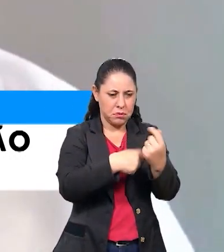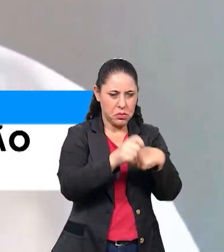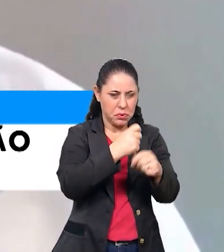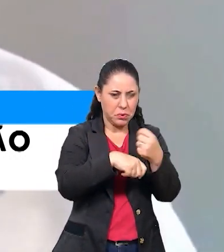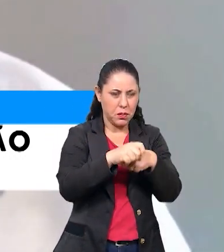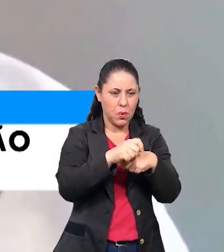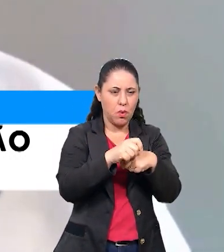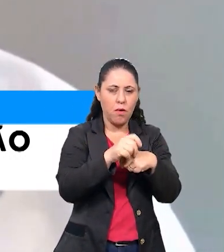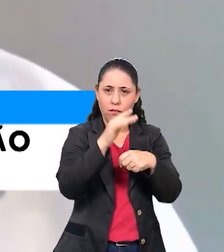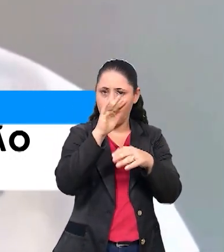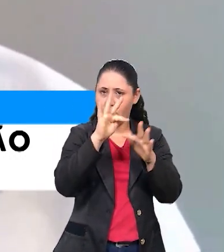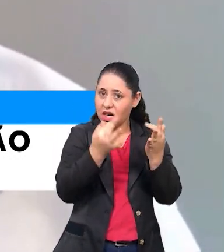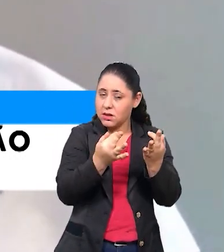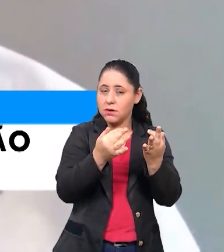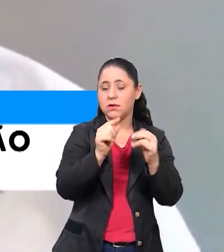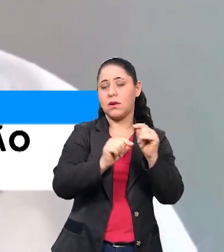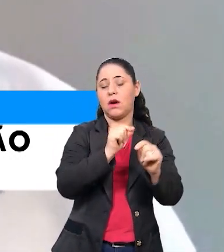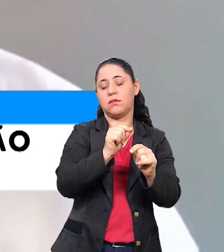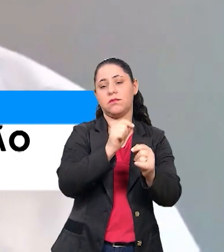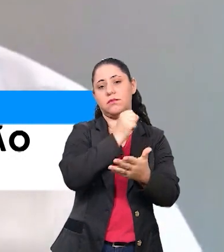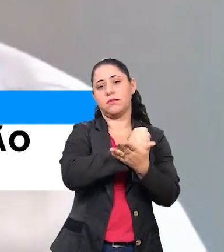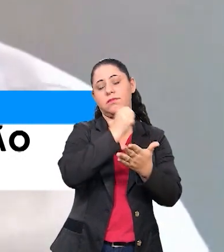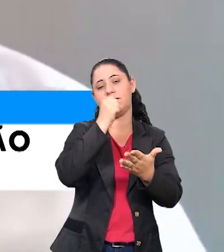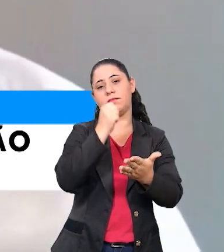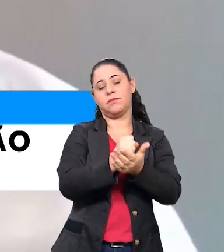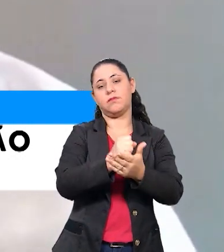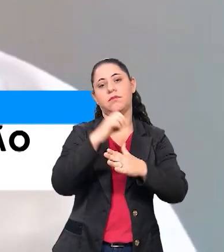de registro e legalização dessas empresas,